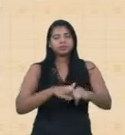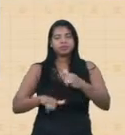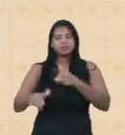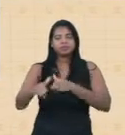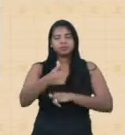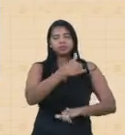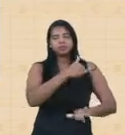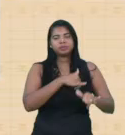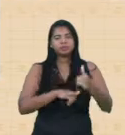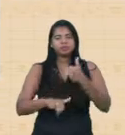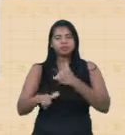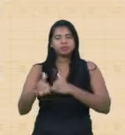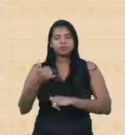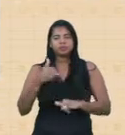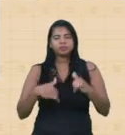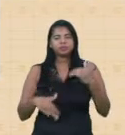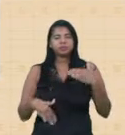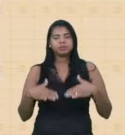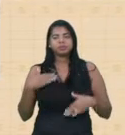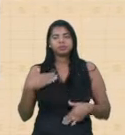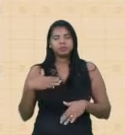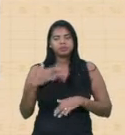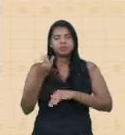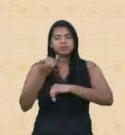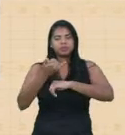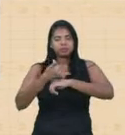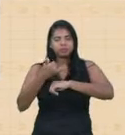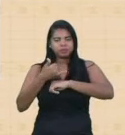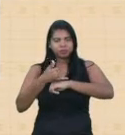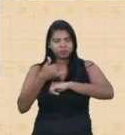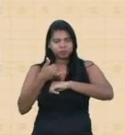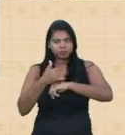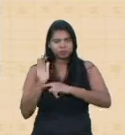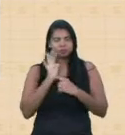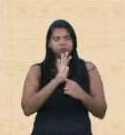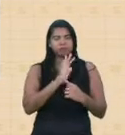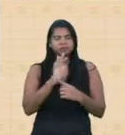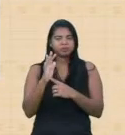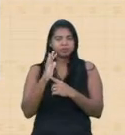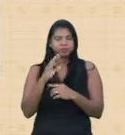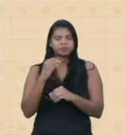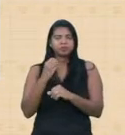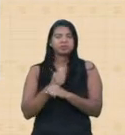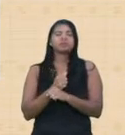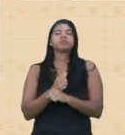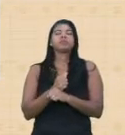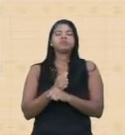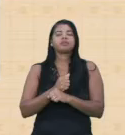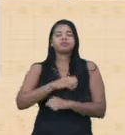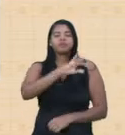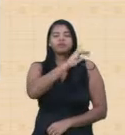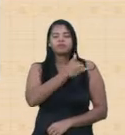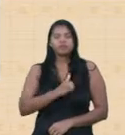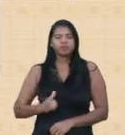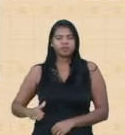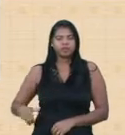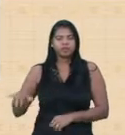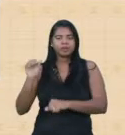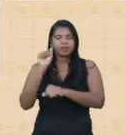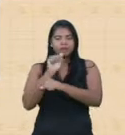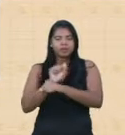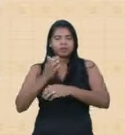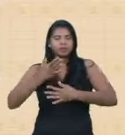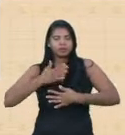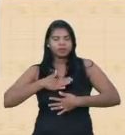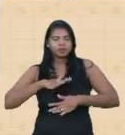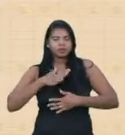eletrização dos corpos, os corpos metálicos em condutores eletrostáticos, eles vão gerar campo elétrico apenas da sua